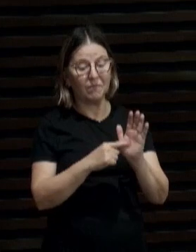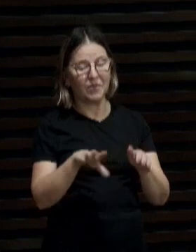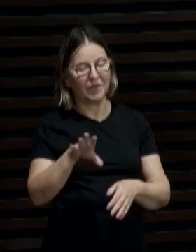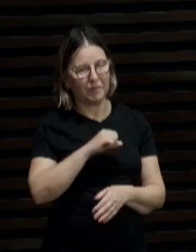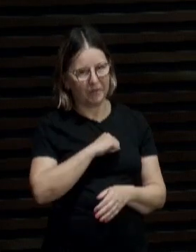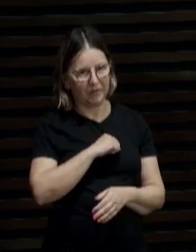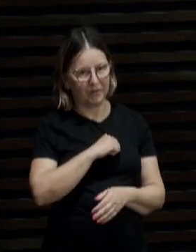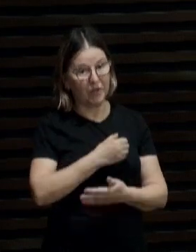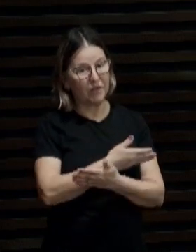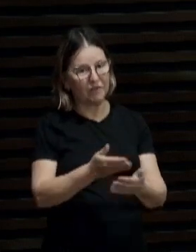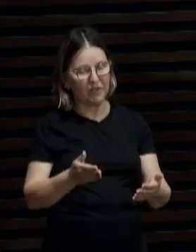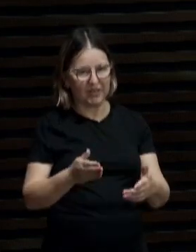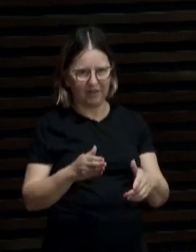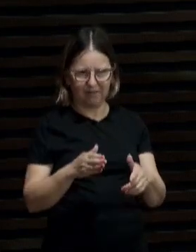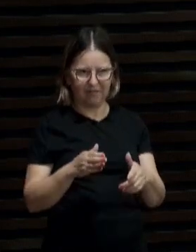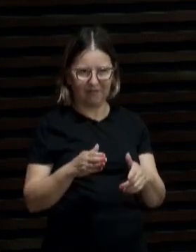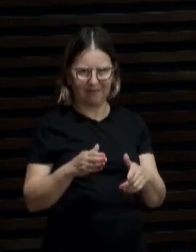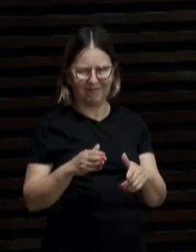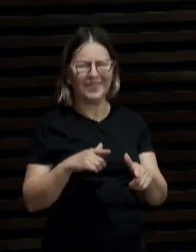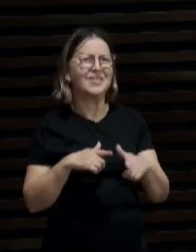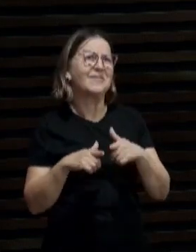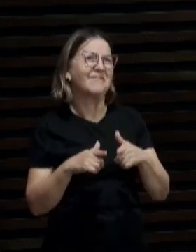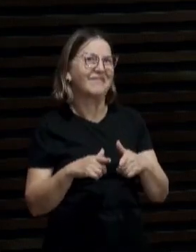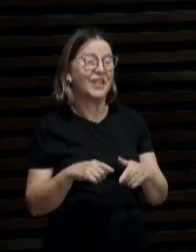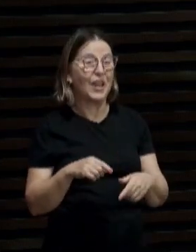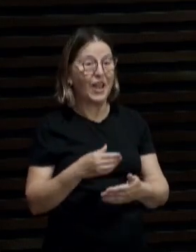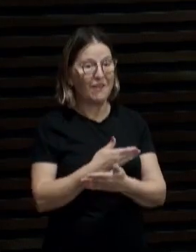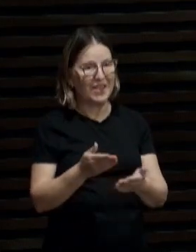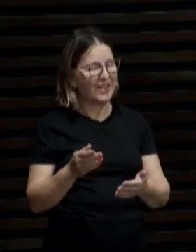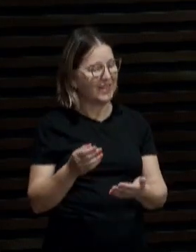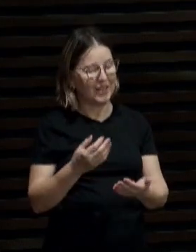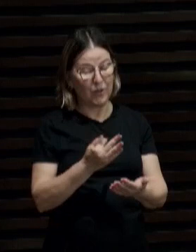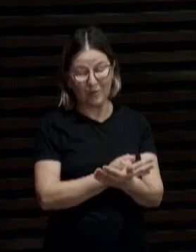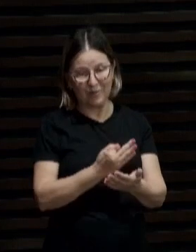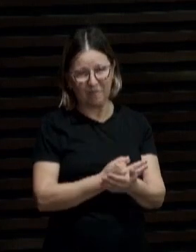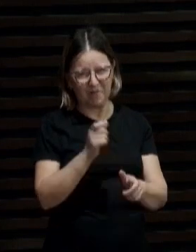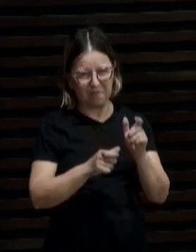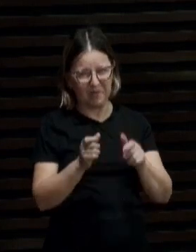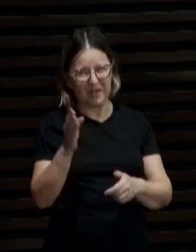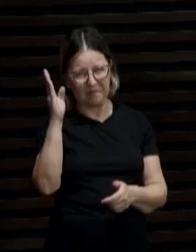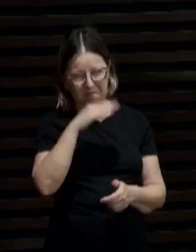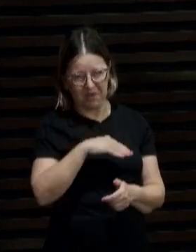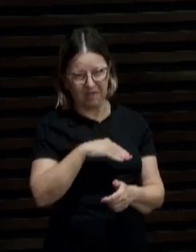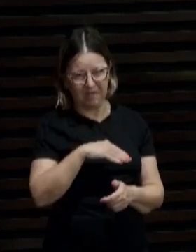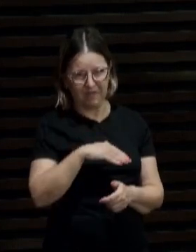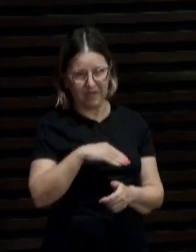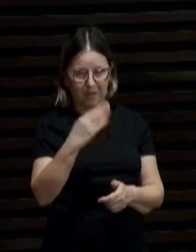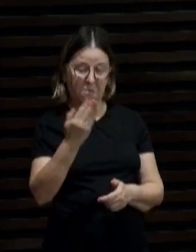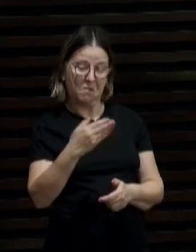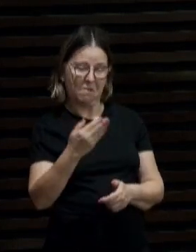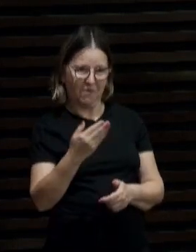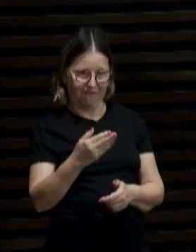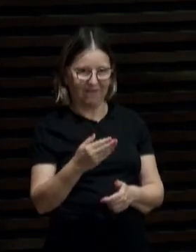são laborosos, vocês não suportam homens maus e vocês puseste à prova os que a si mesmos se